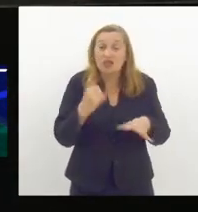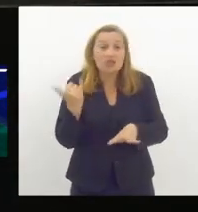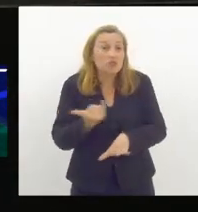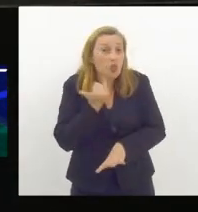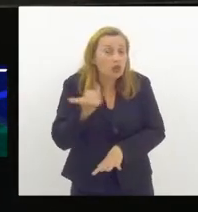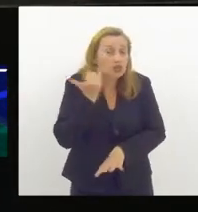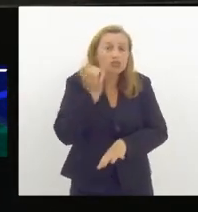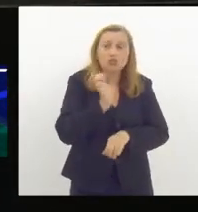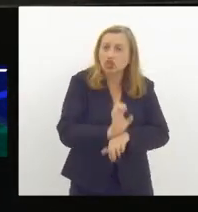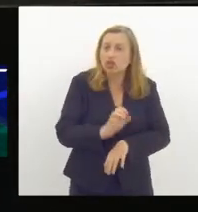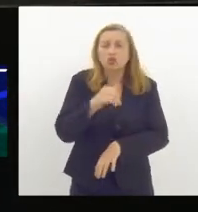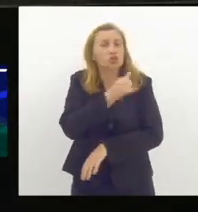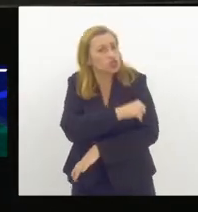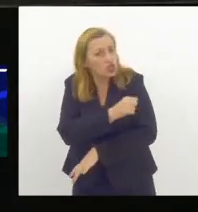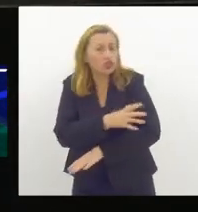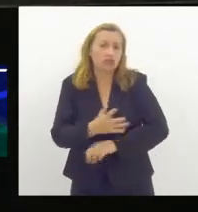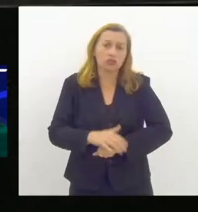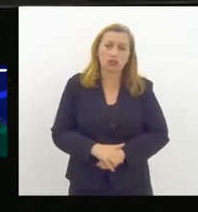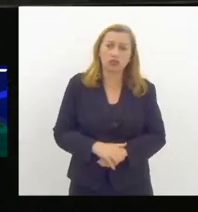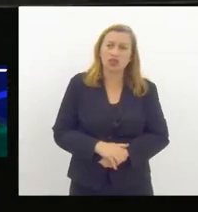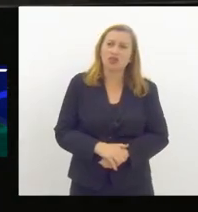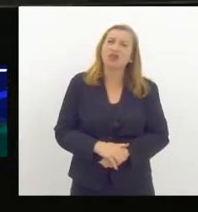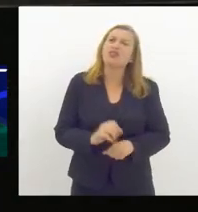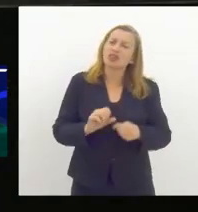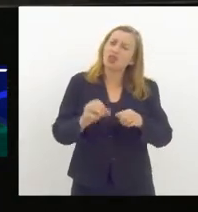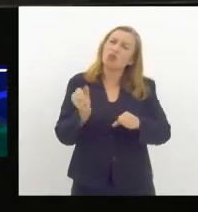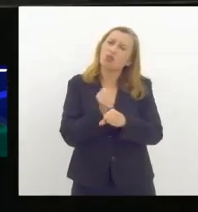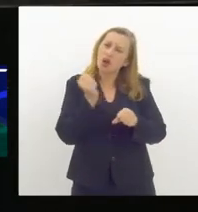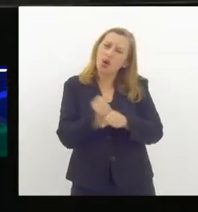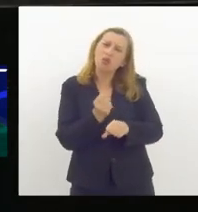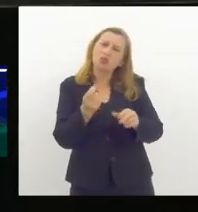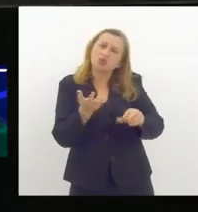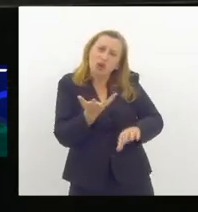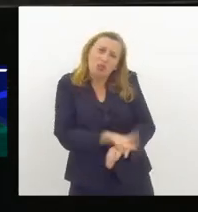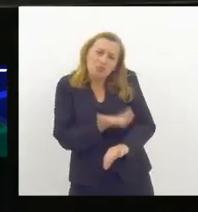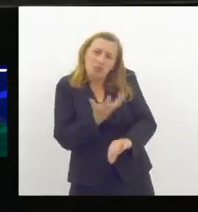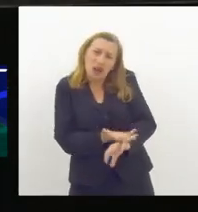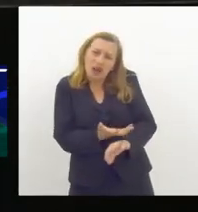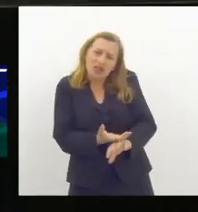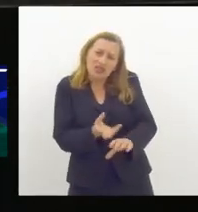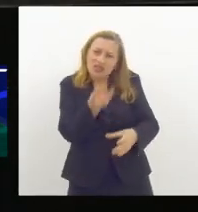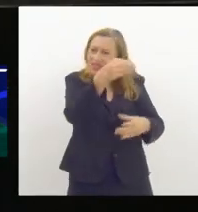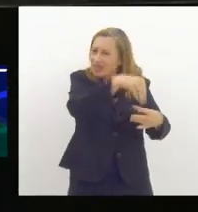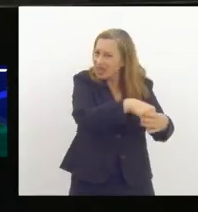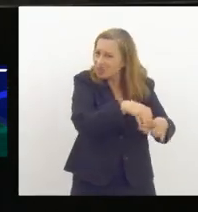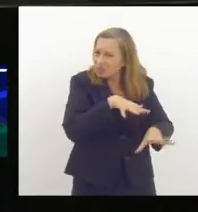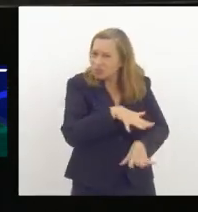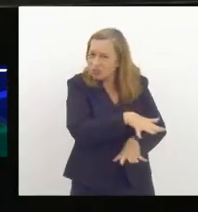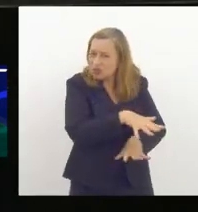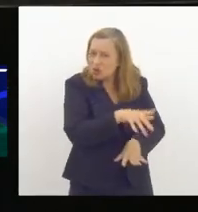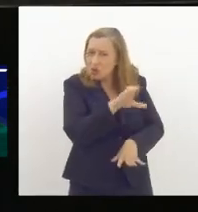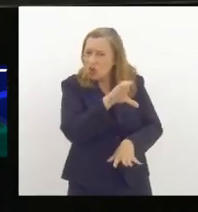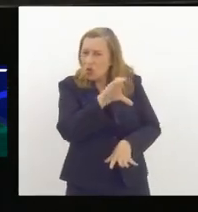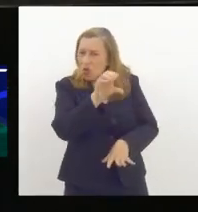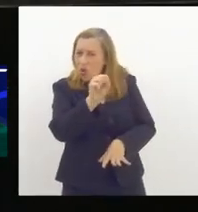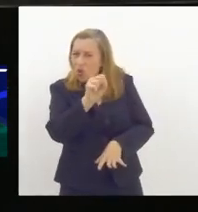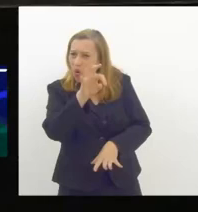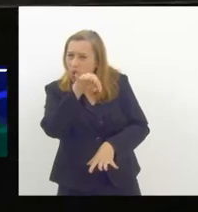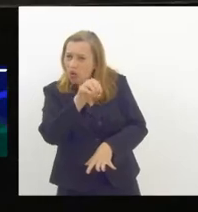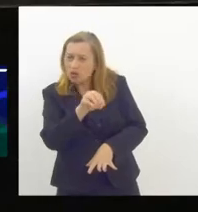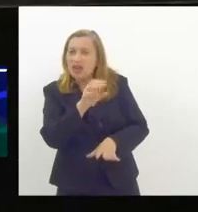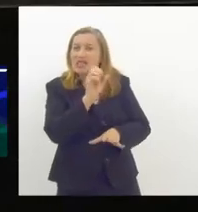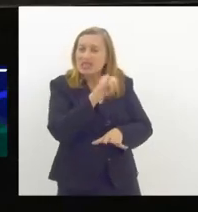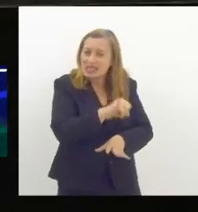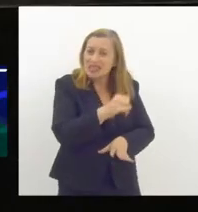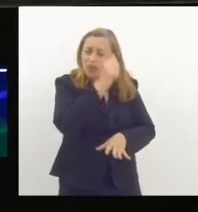fosse importante para o Estado do Rio de Janeiro e a fazer uma obra de uma praça lá dentro da comunidade de Cosmo se a